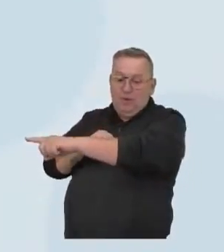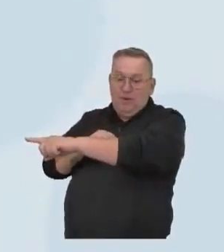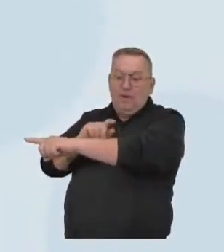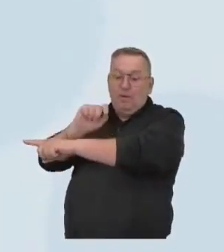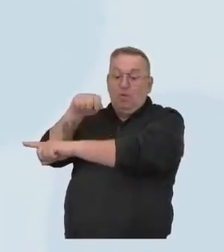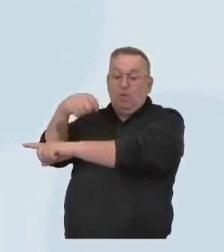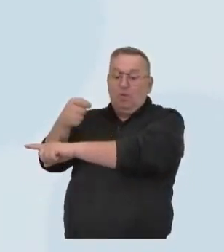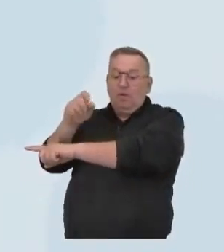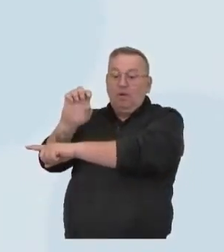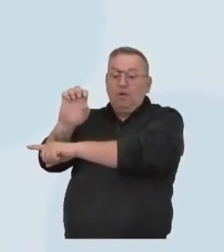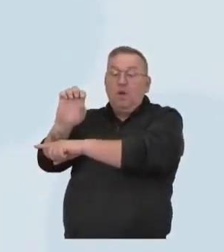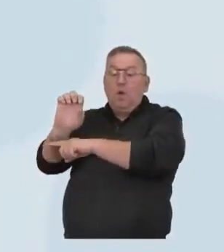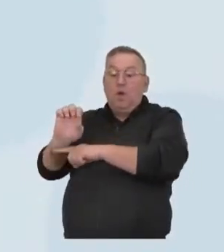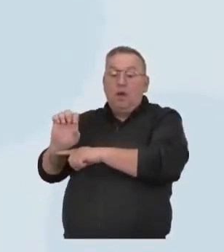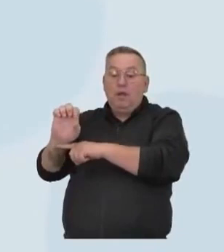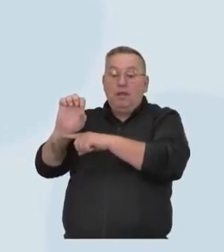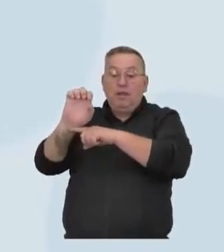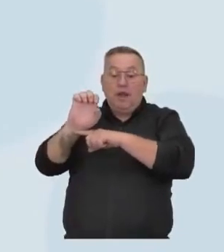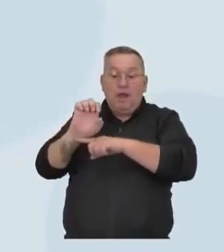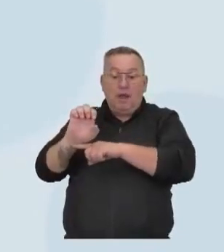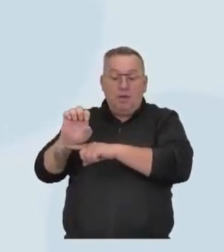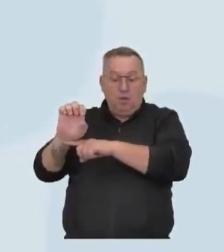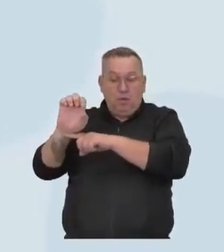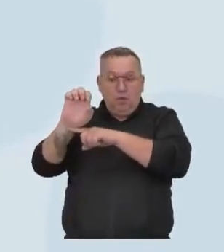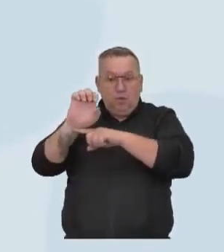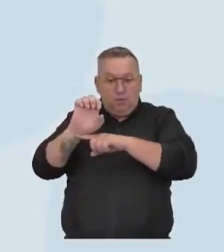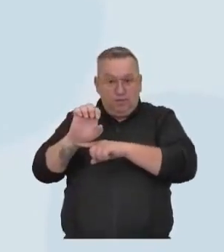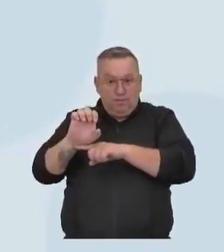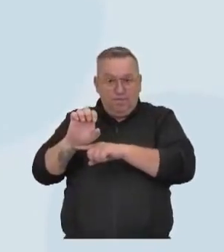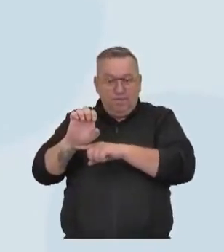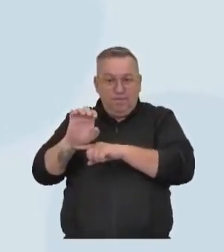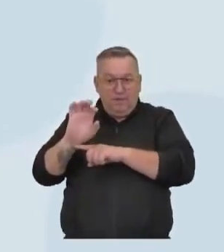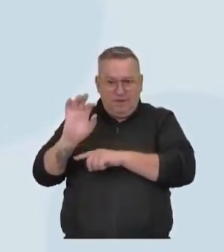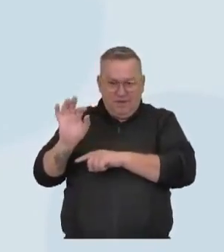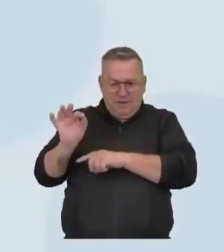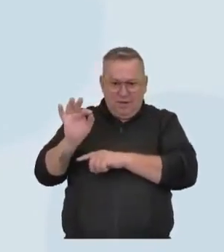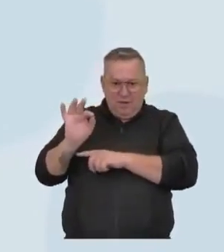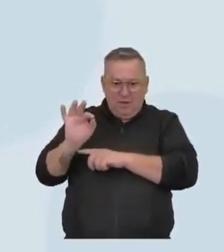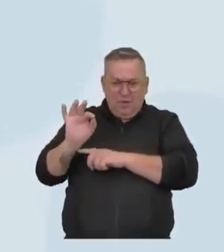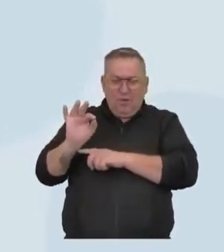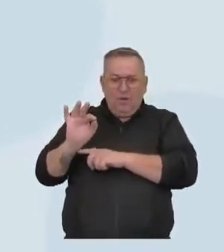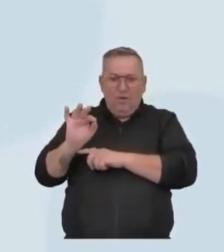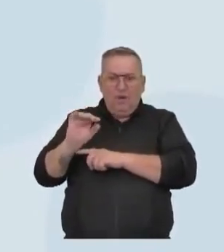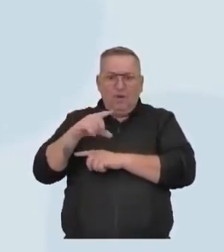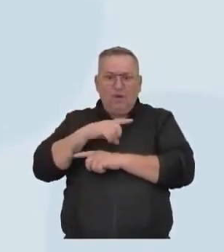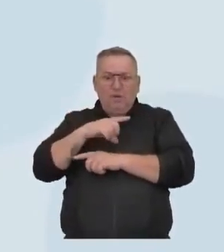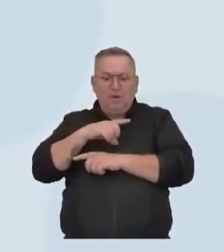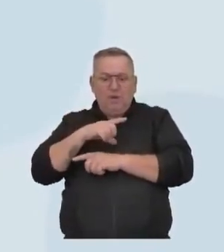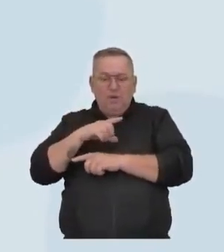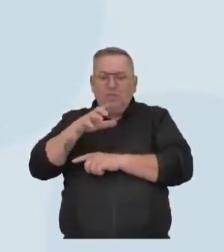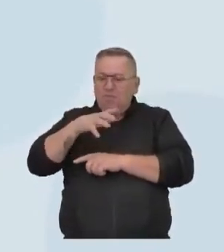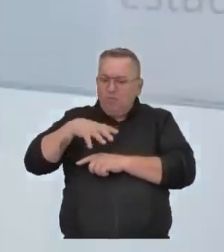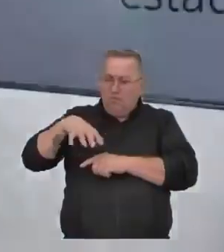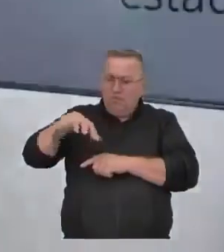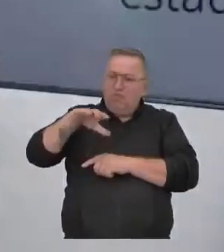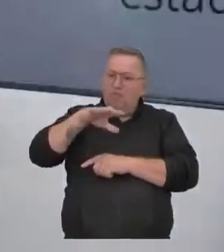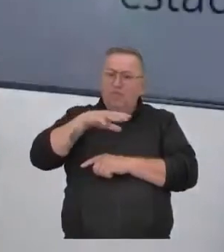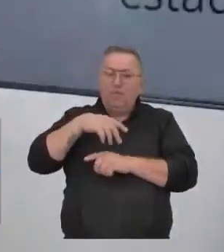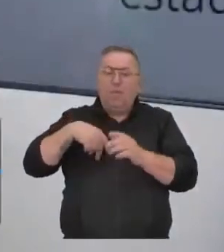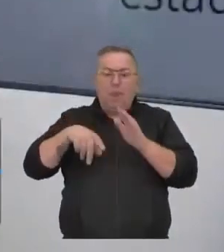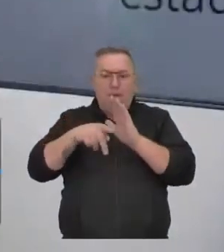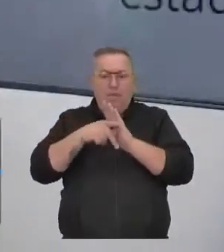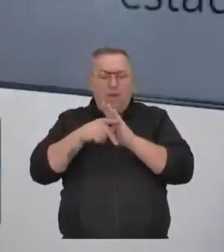as unidades, né? Que é de um estado. Espaço, na verdade, que é um espaço. É um espaço somente. E tudo que tem dentro desse espaço pertence a